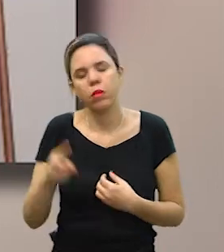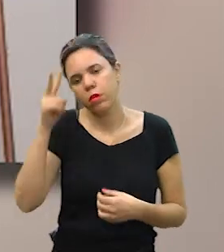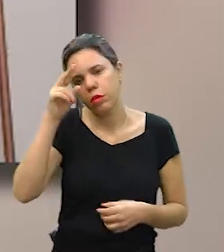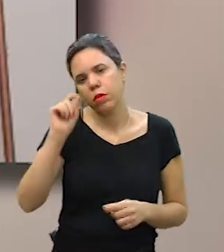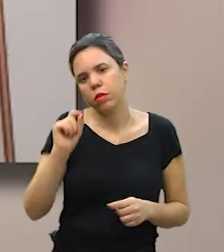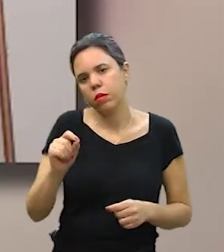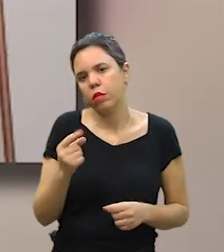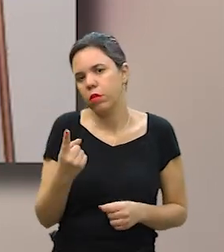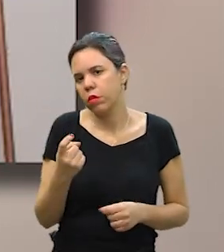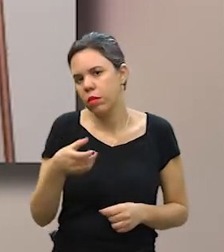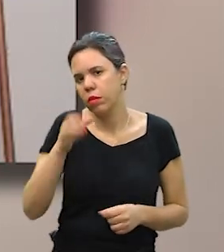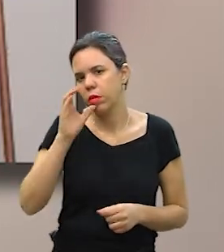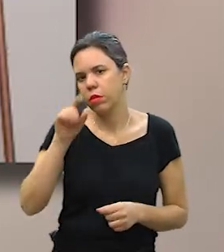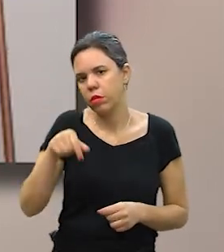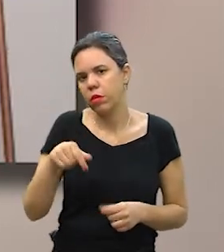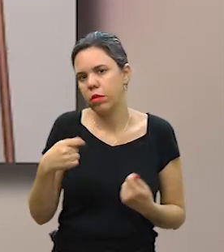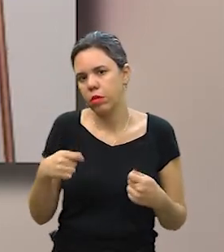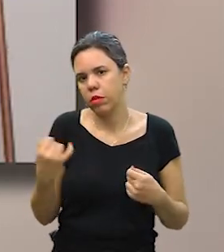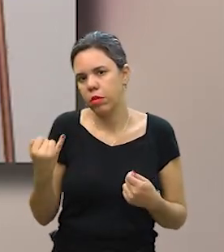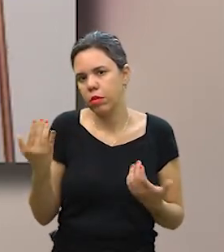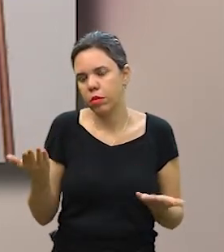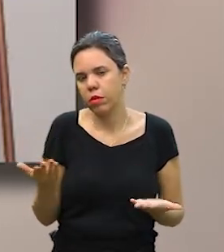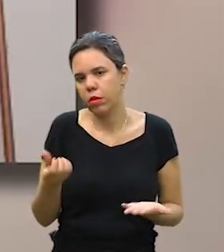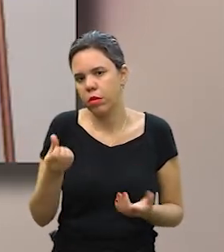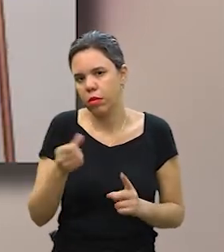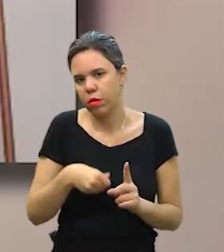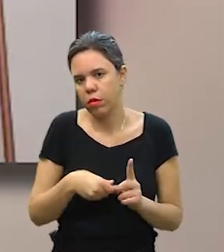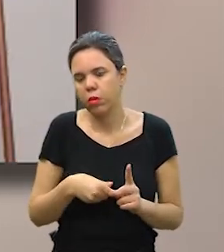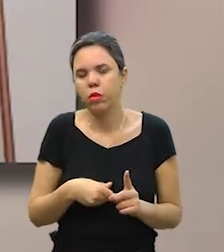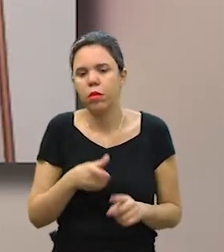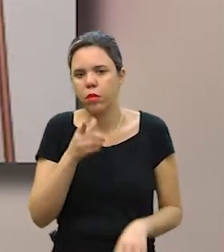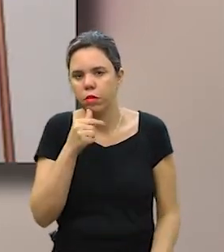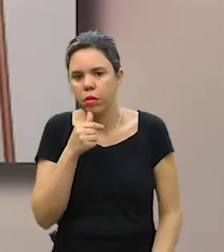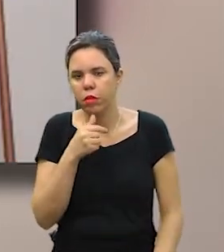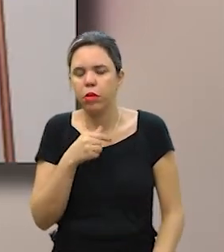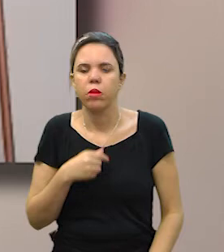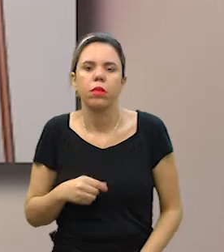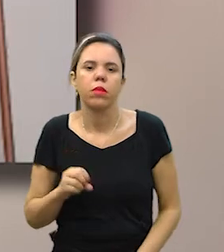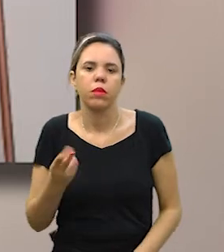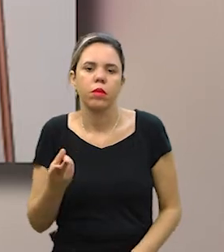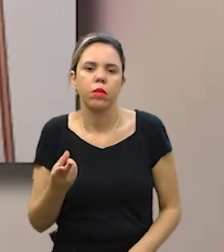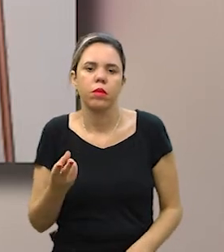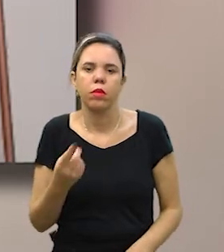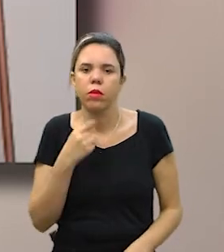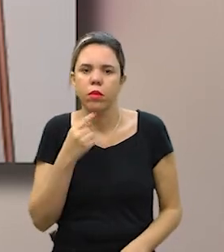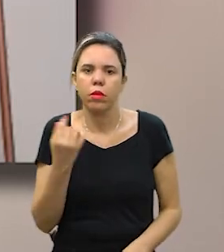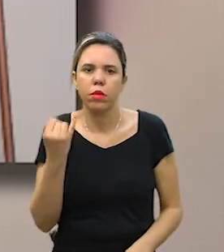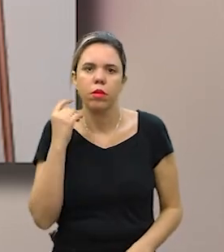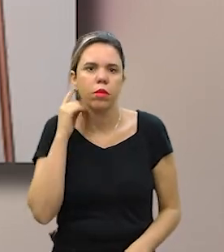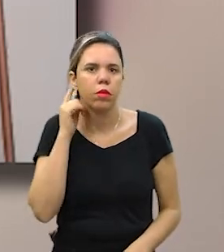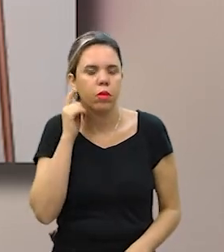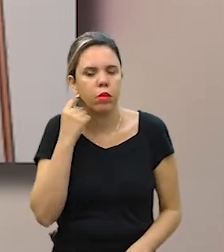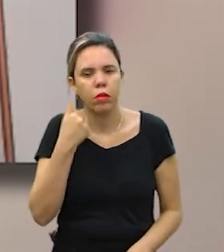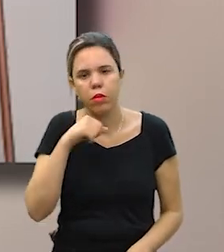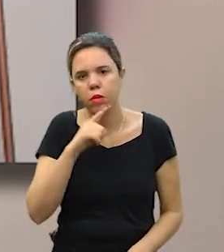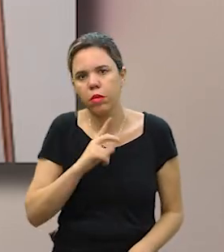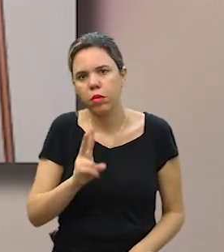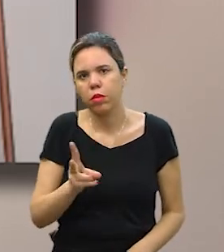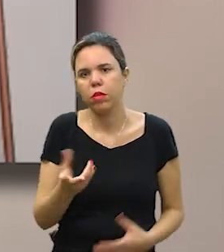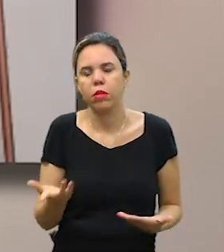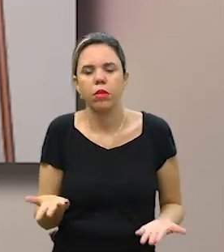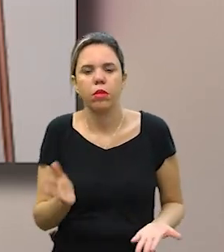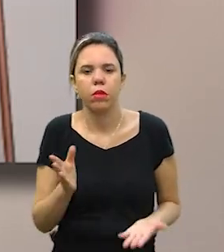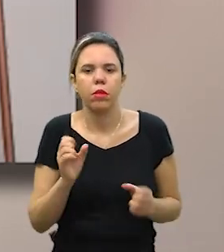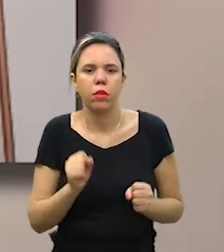E lembrando que o único líquido necessário a partir do sexto mês é a água, Viviane. Outra dúvida muito importante que as mães